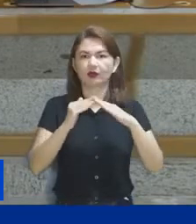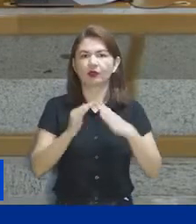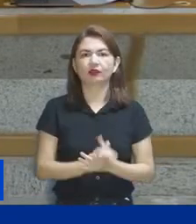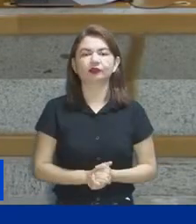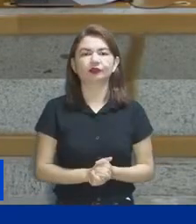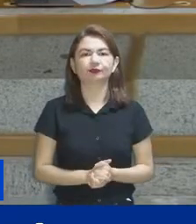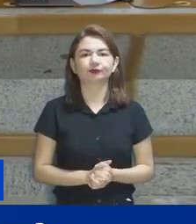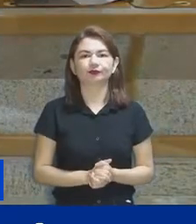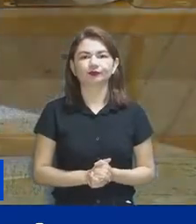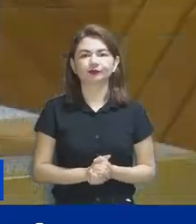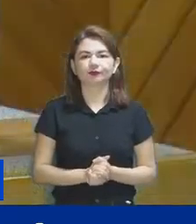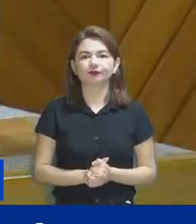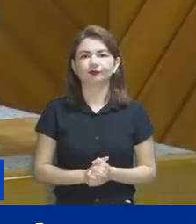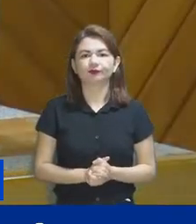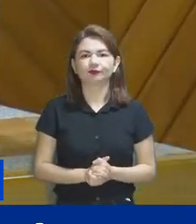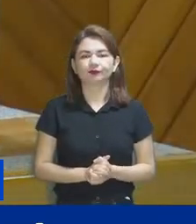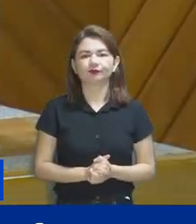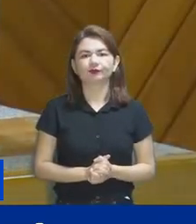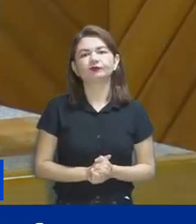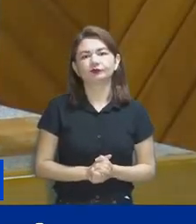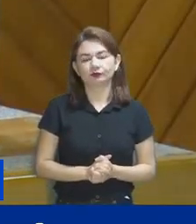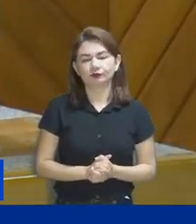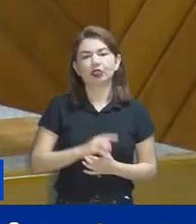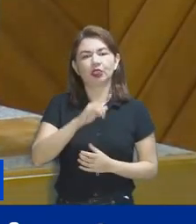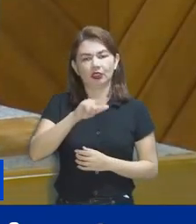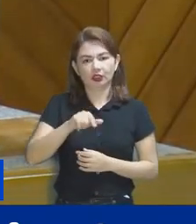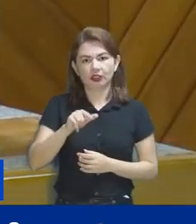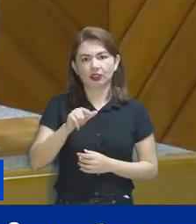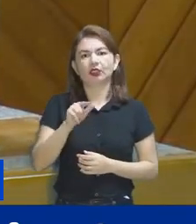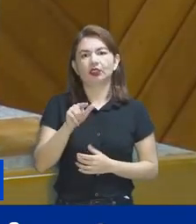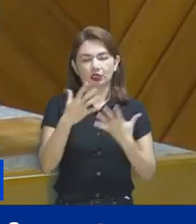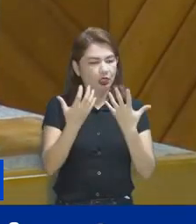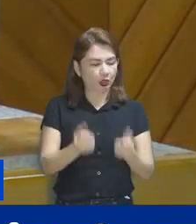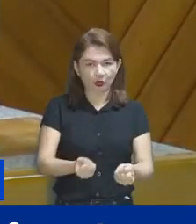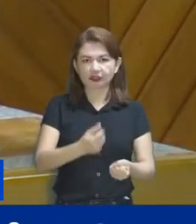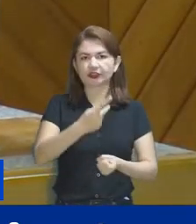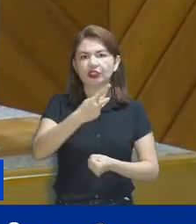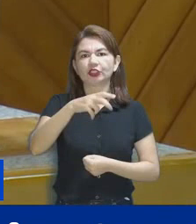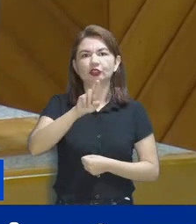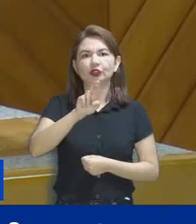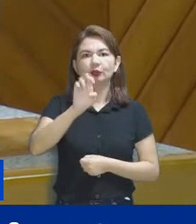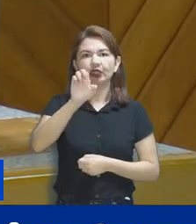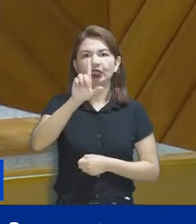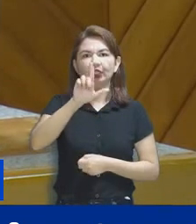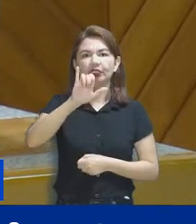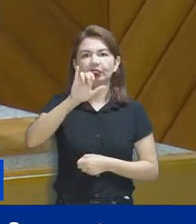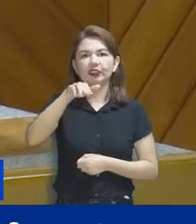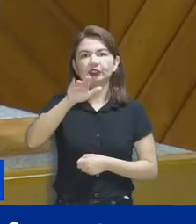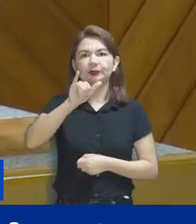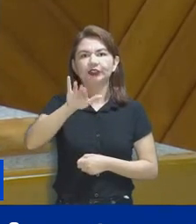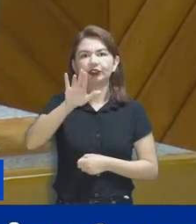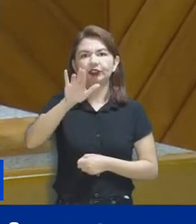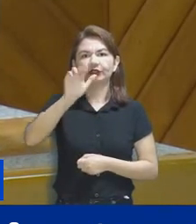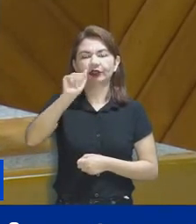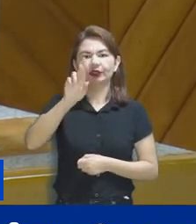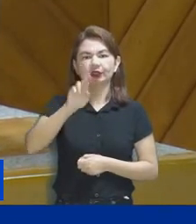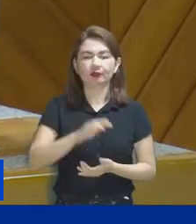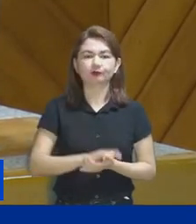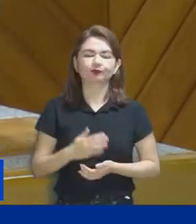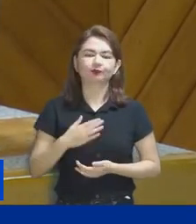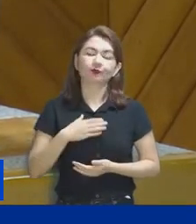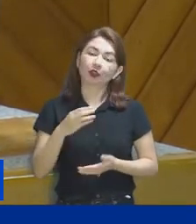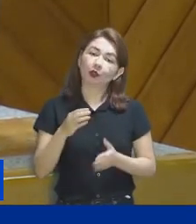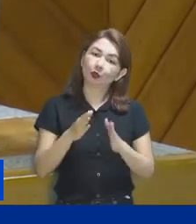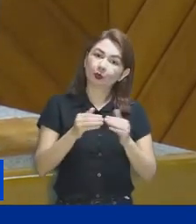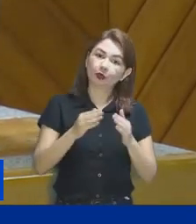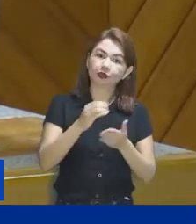preliminar. Preliminar rejeitada. Vossa Excelência pode prosseguir. Eu estou suscitando de ofício, Excelência, não foi suscitada pelas partes, mas a